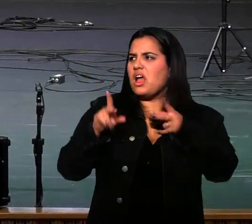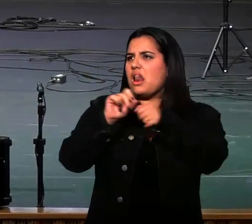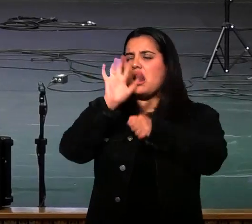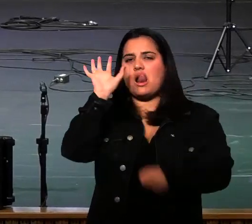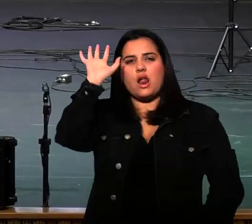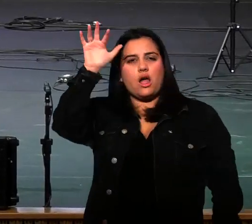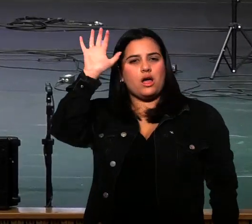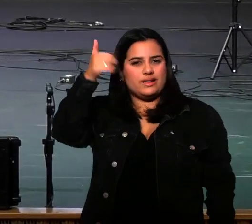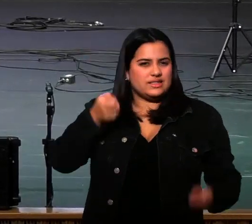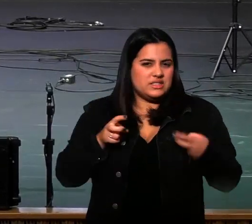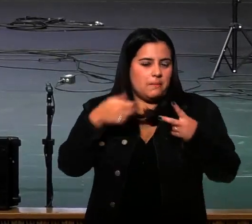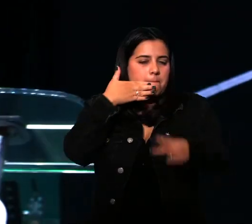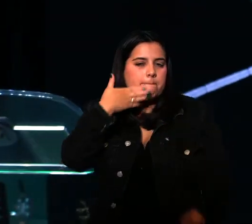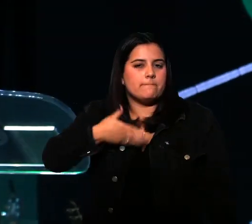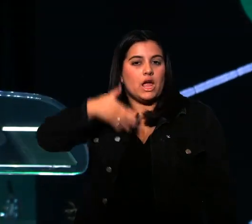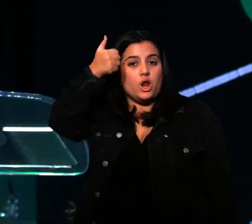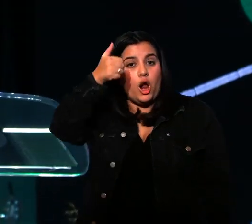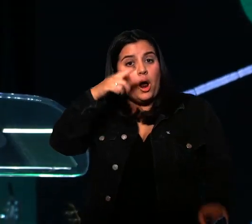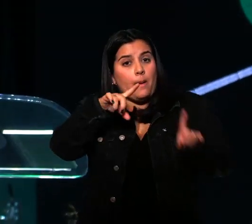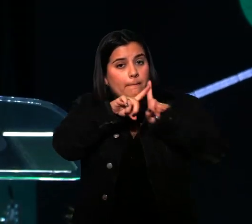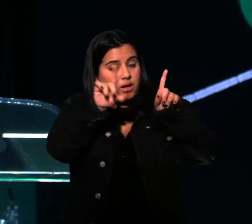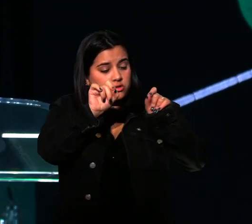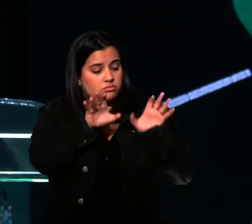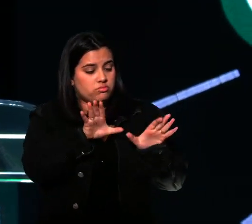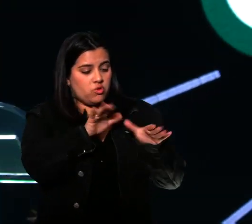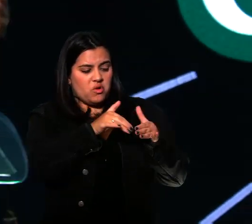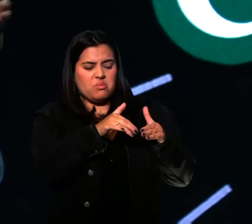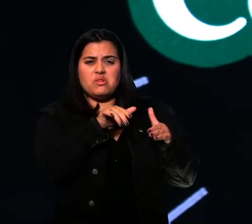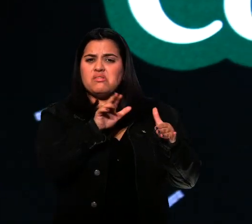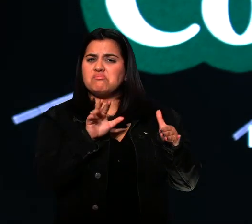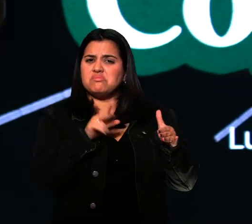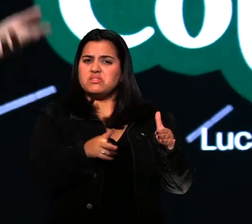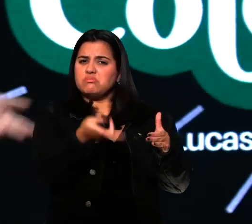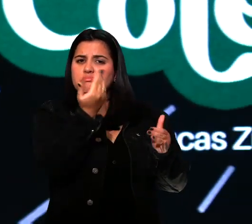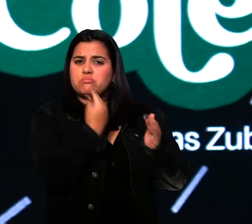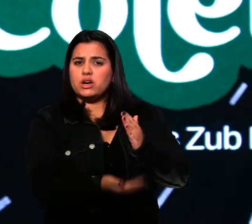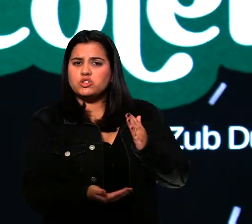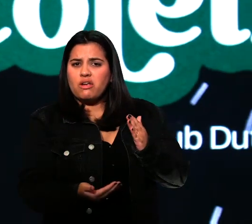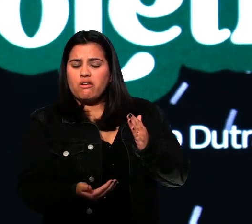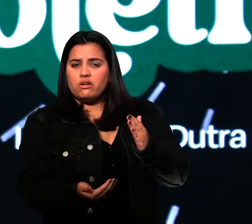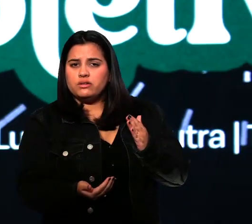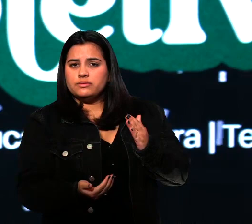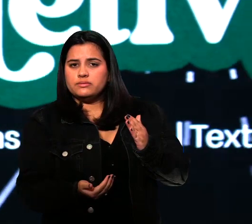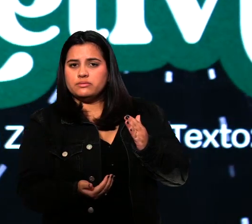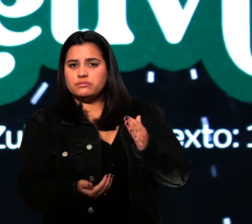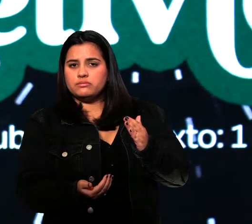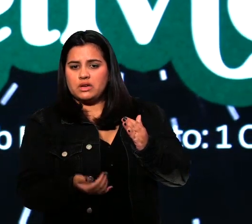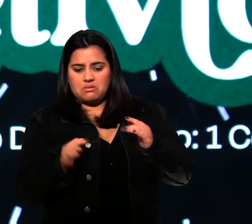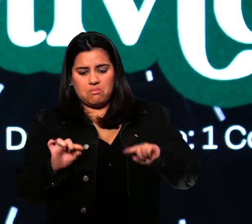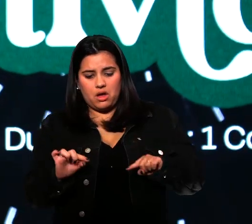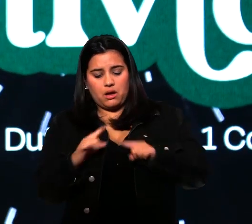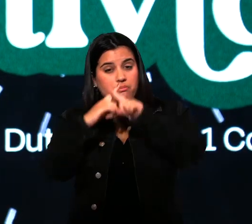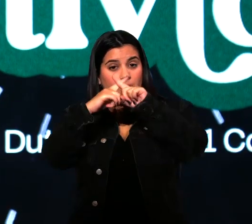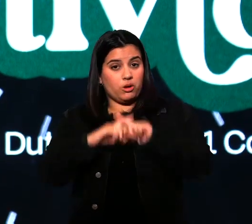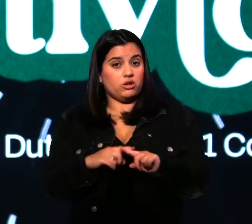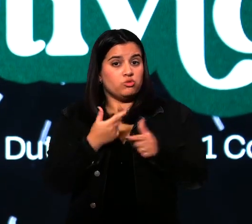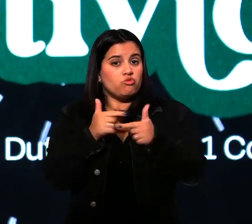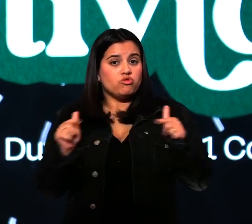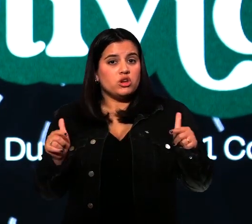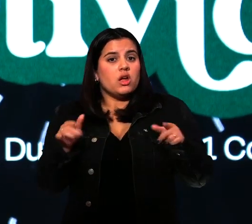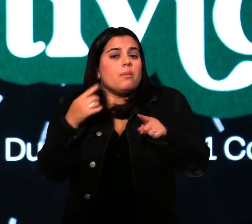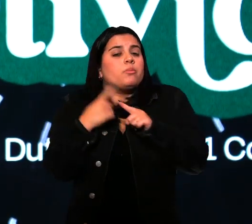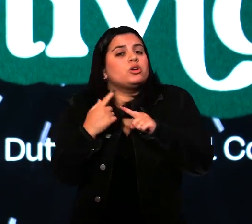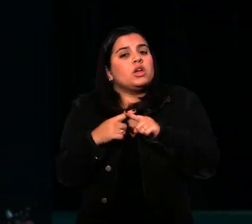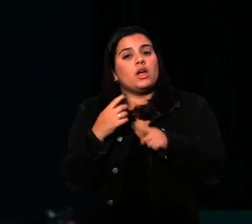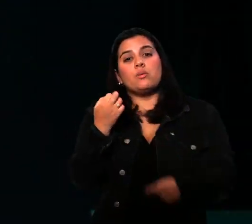cada partida, mas o time dele perdia toda vez e não se qualificava para as finais dos campeonatos. Por quê? Ele jogava sozinho, e quando